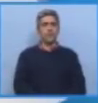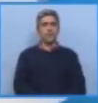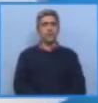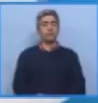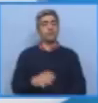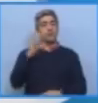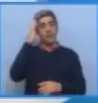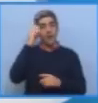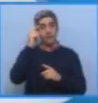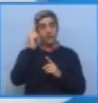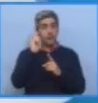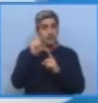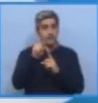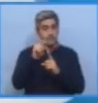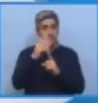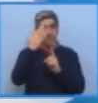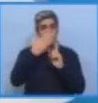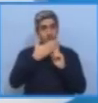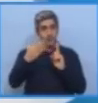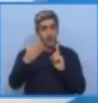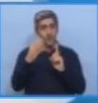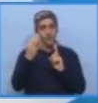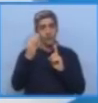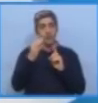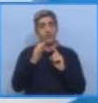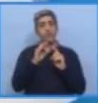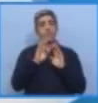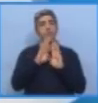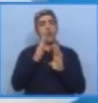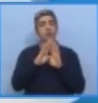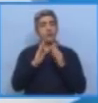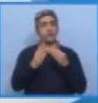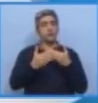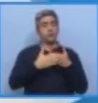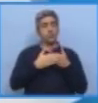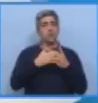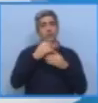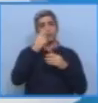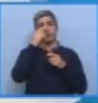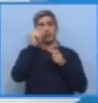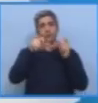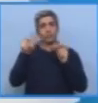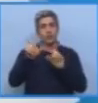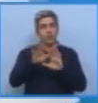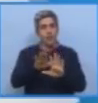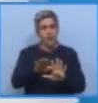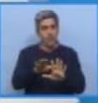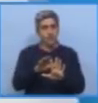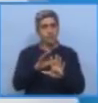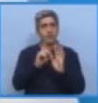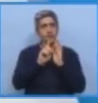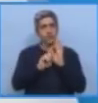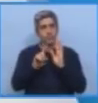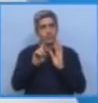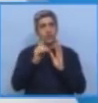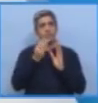Na tarde daquele dia, o primeiro da semana, estando fechadas as portas da casa onde os discípulos se encontravam, com medo dos